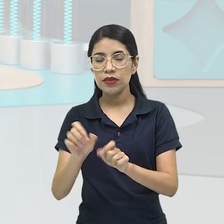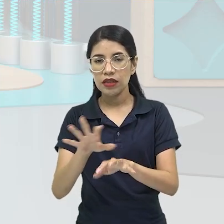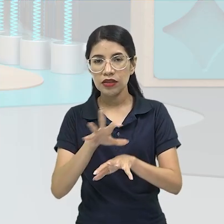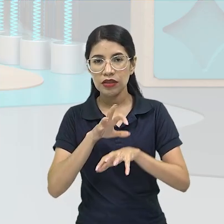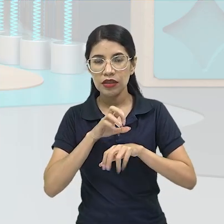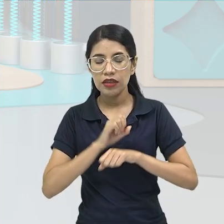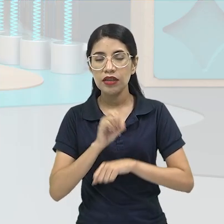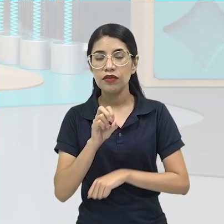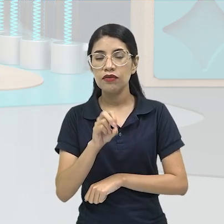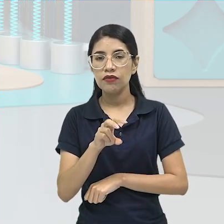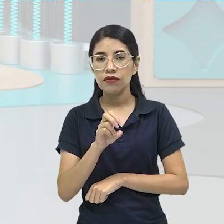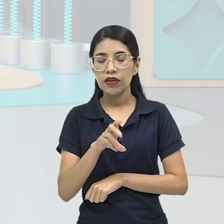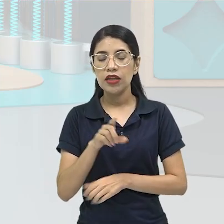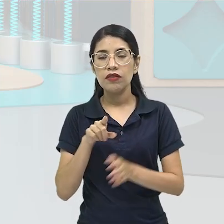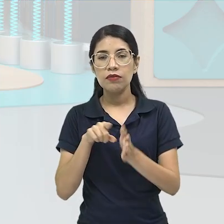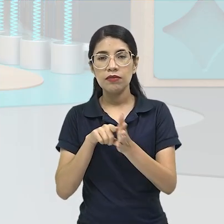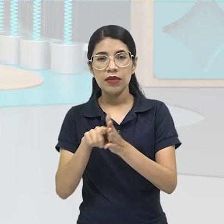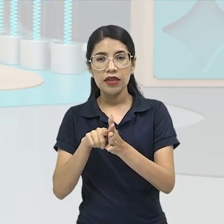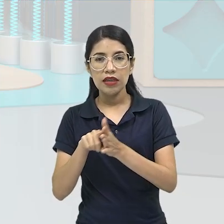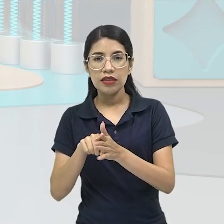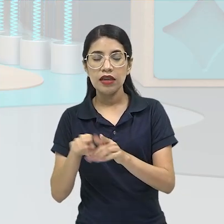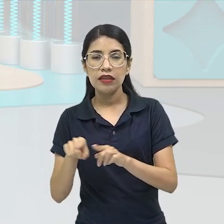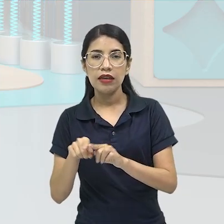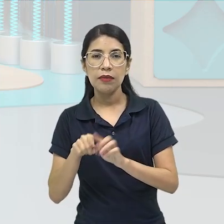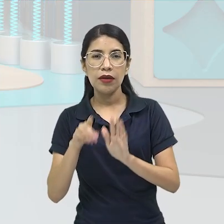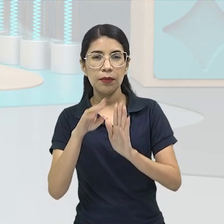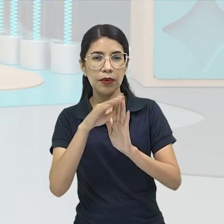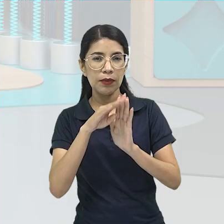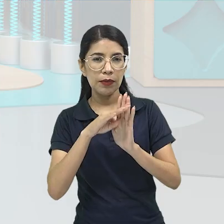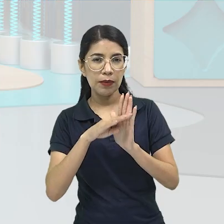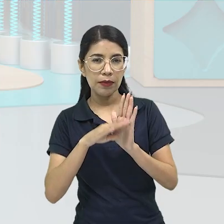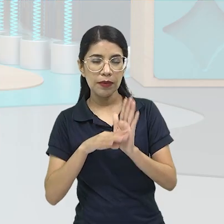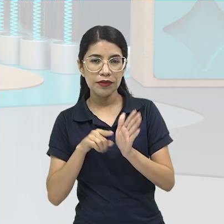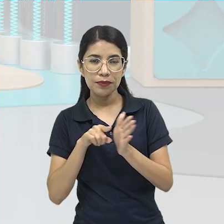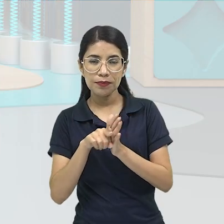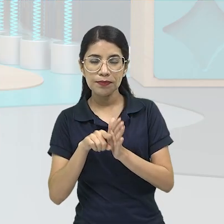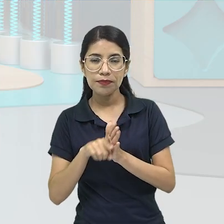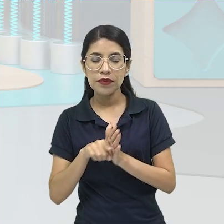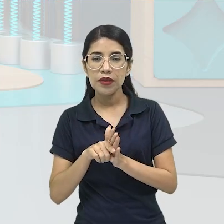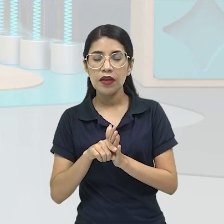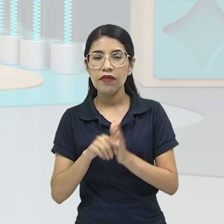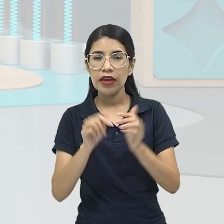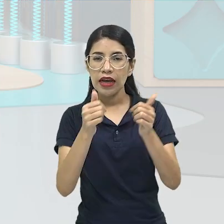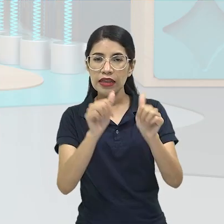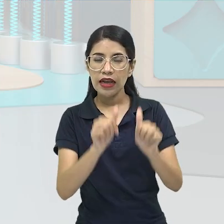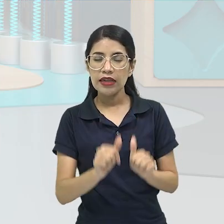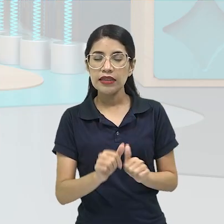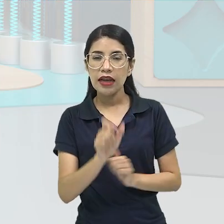vão fazer pesquisas, às vezes através de questionário, vão ali analisar, às vezes a pessoa fica